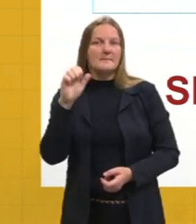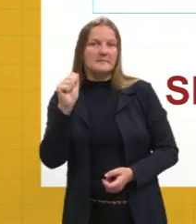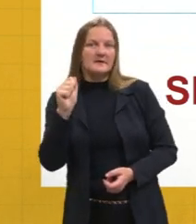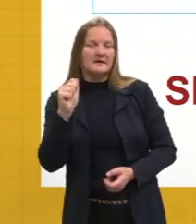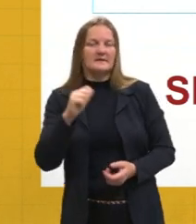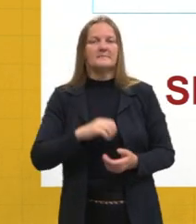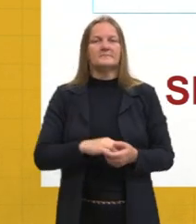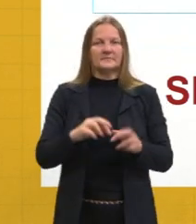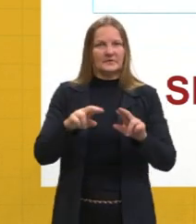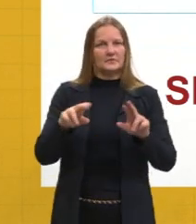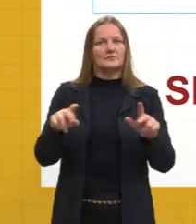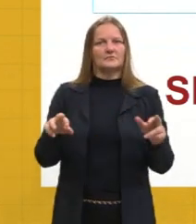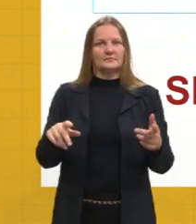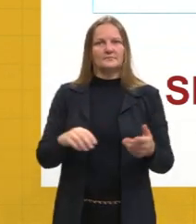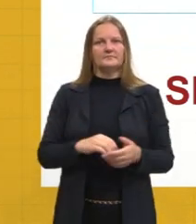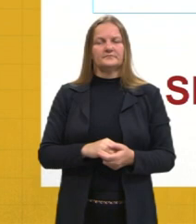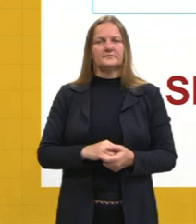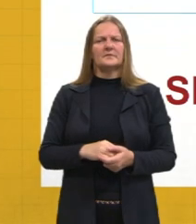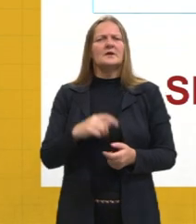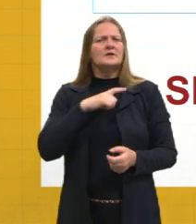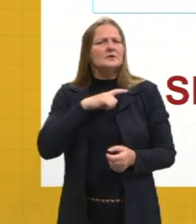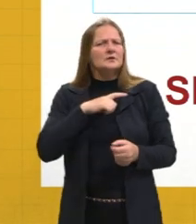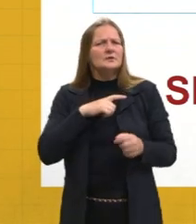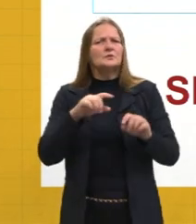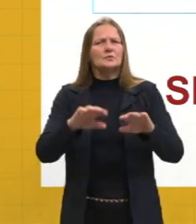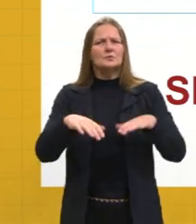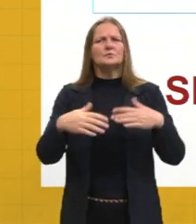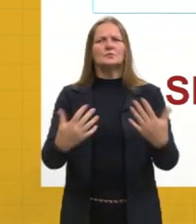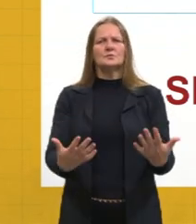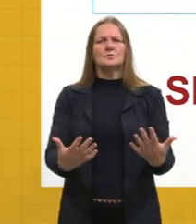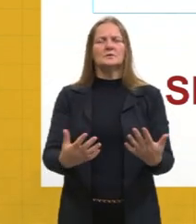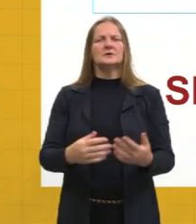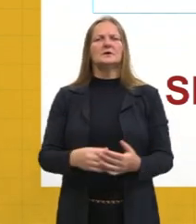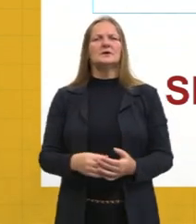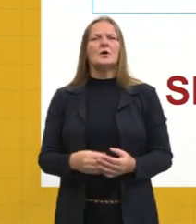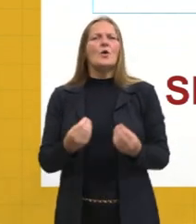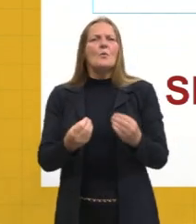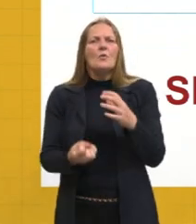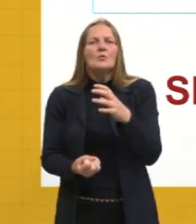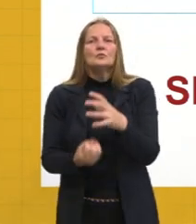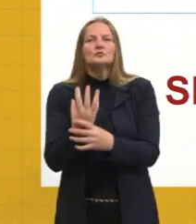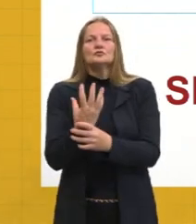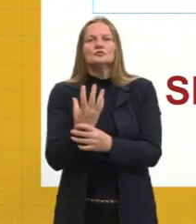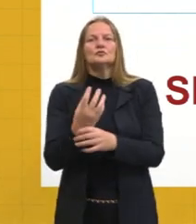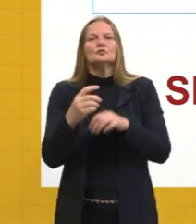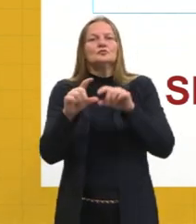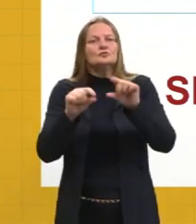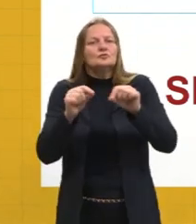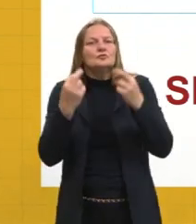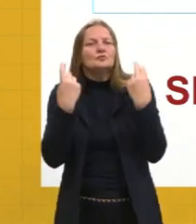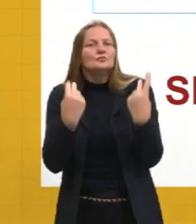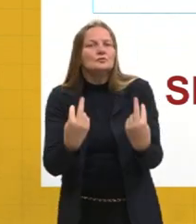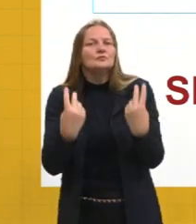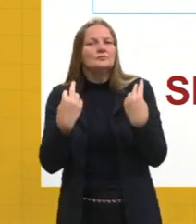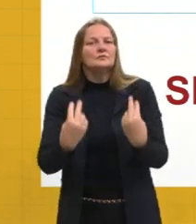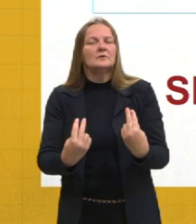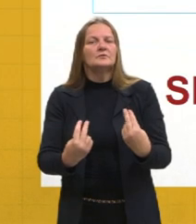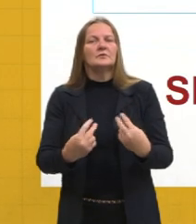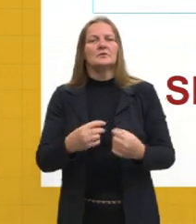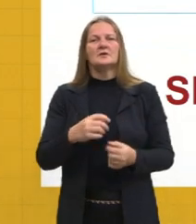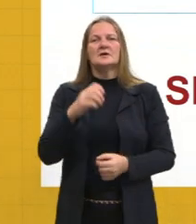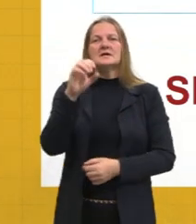nesse caso E aí então surgiu o conceito de seleção natural e seleção